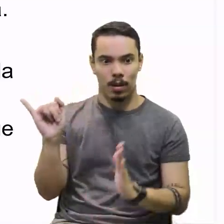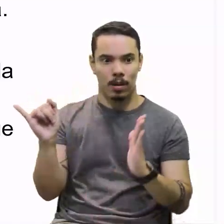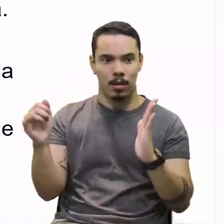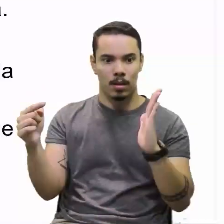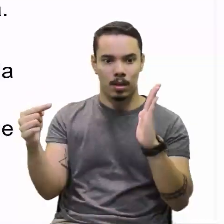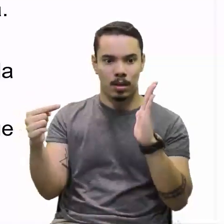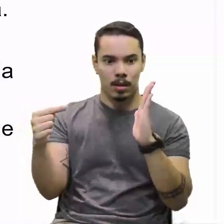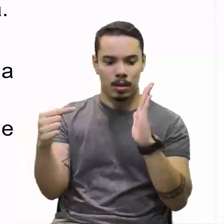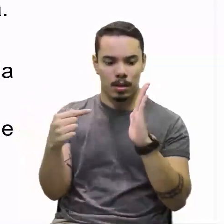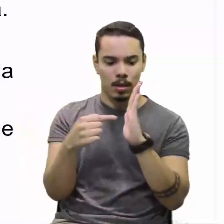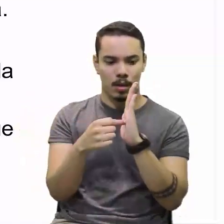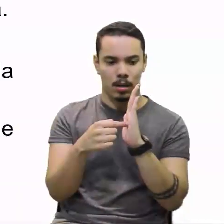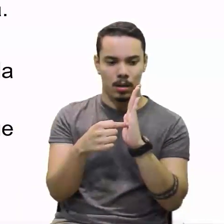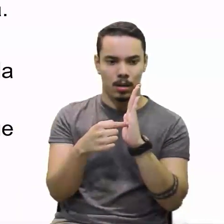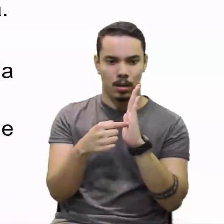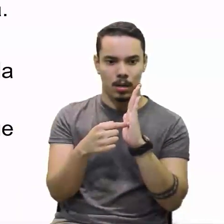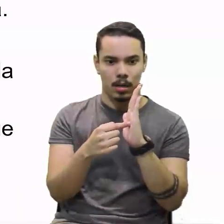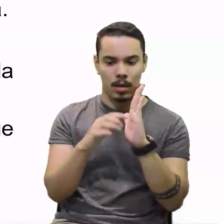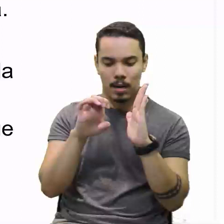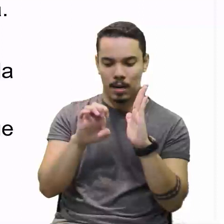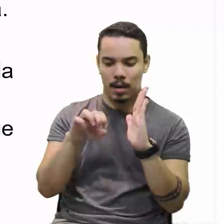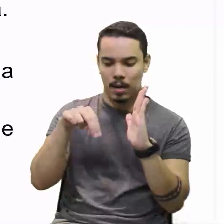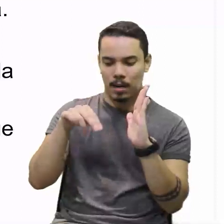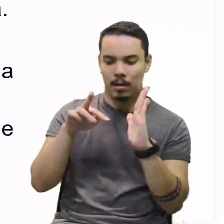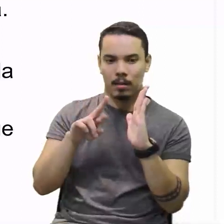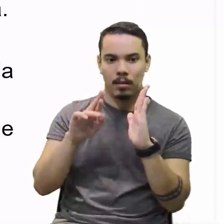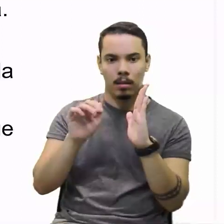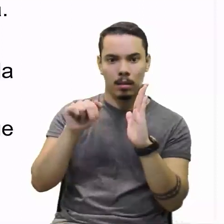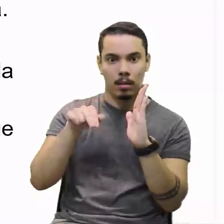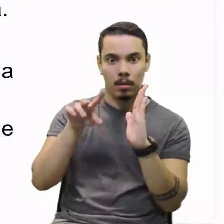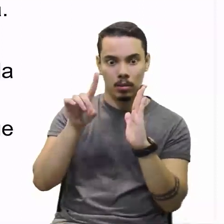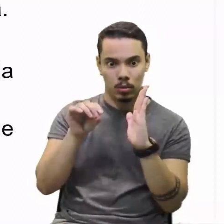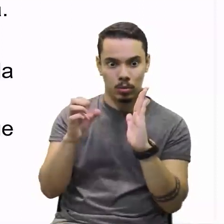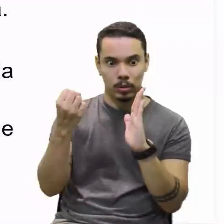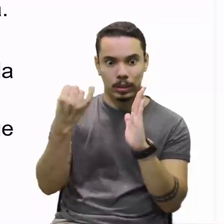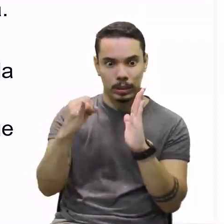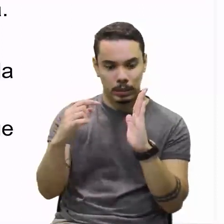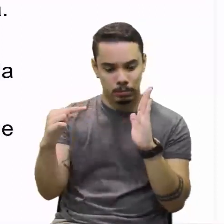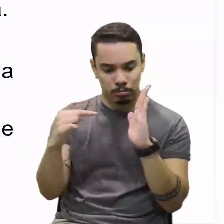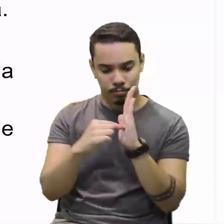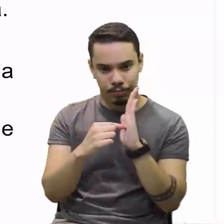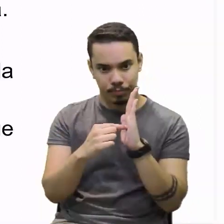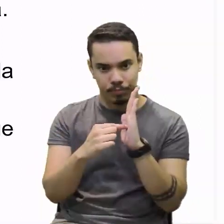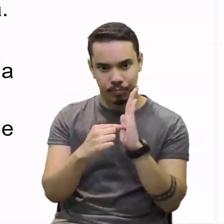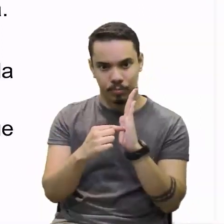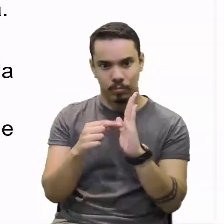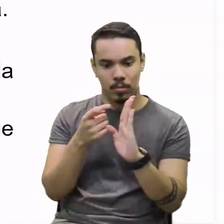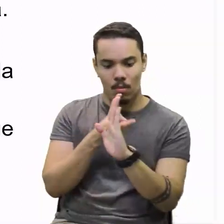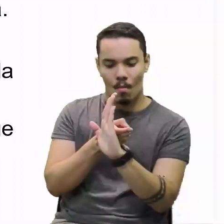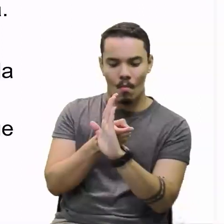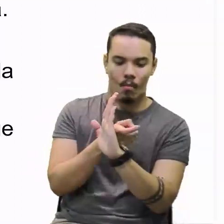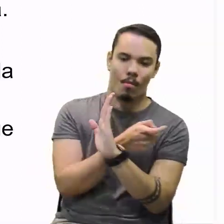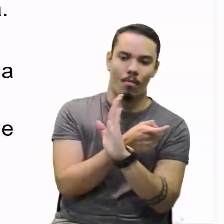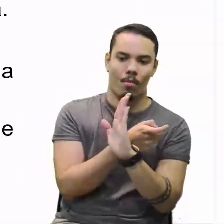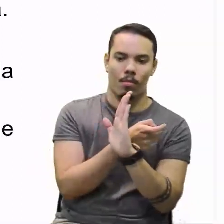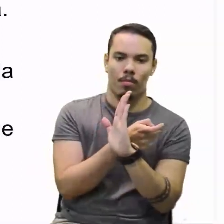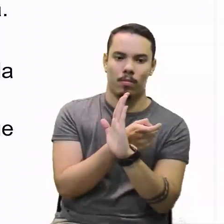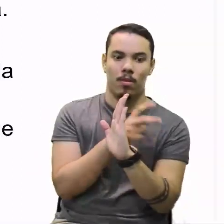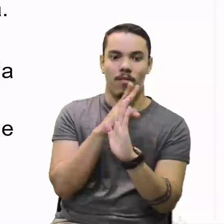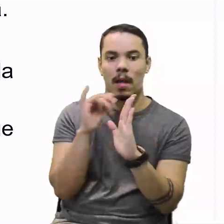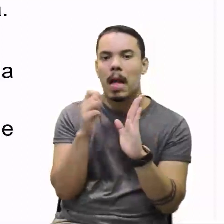esqueçam, confundi um pouquinho lá atrás, mas entrando, se fosse pontinho, estaria saindo.